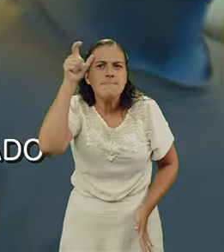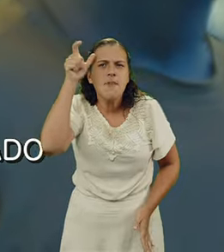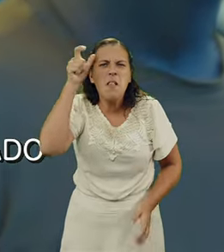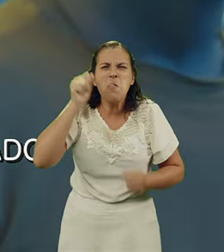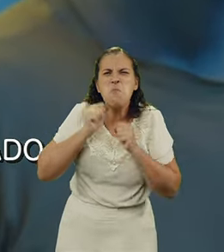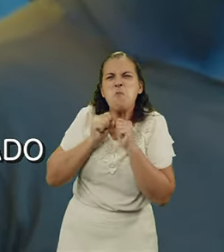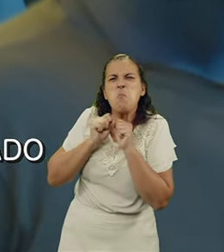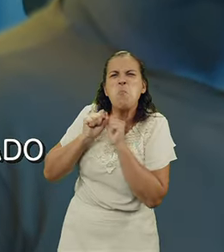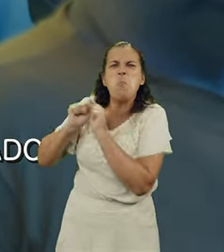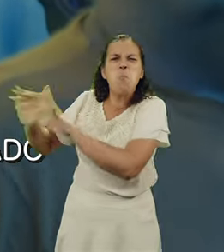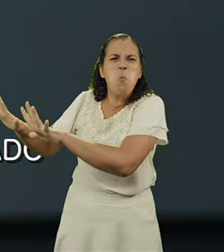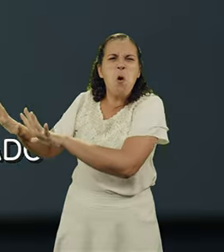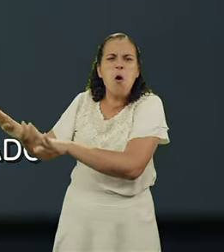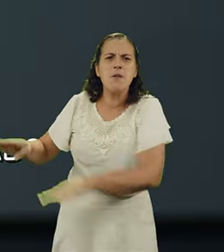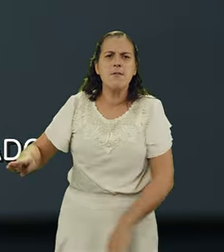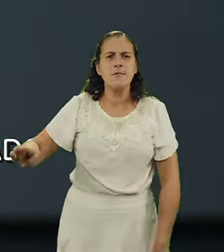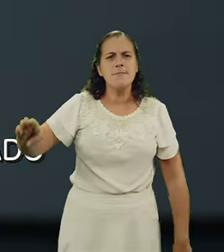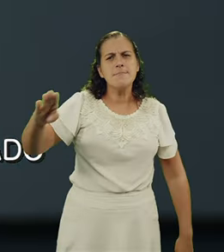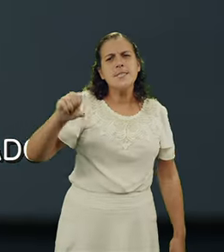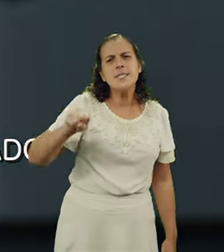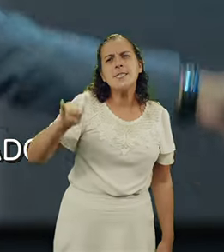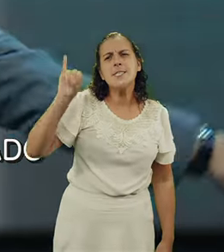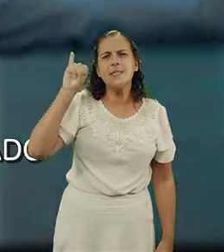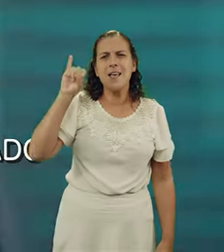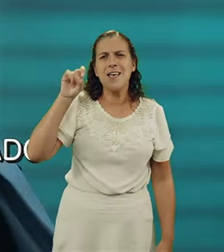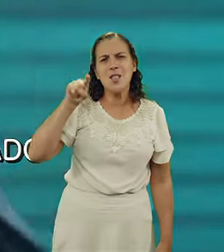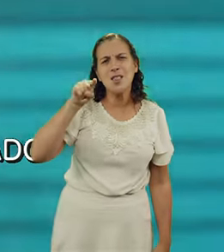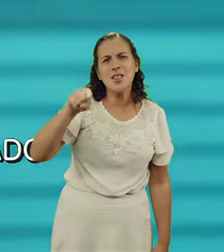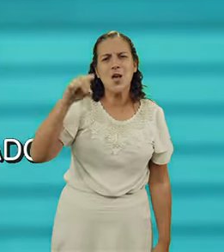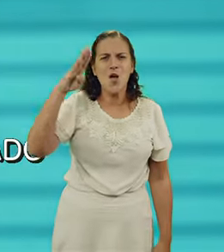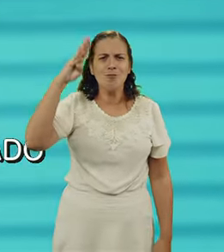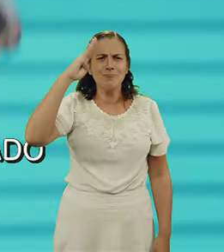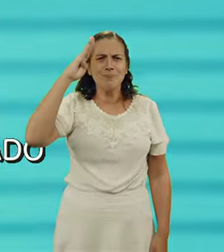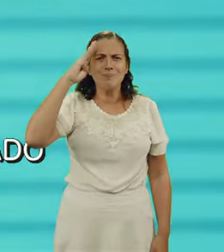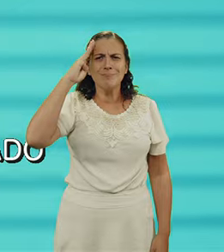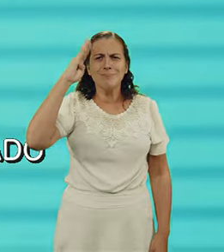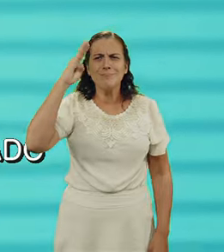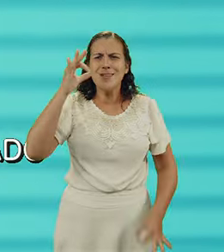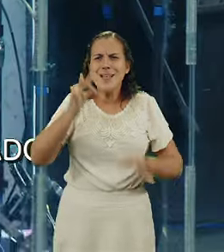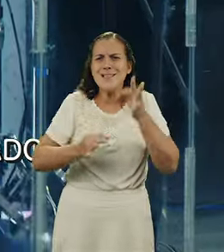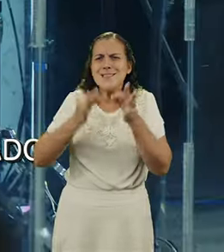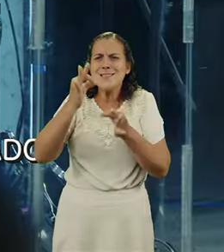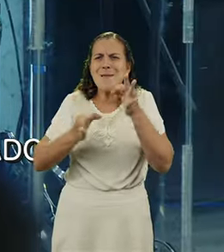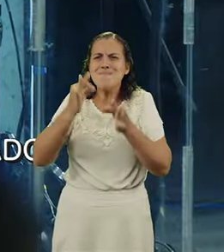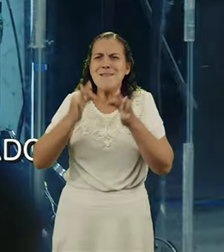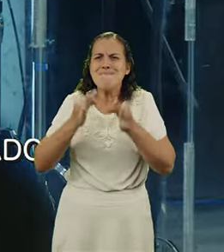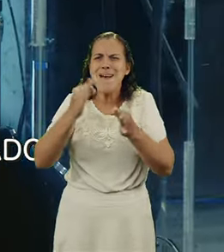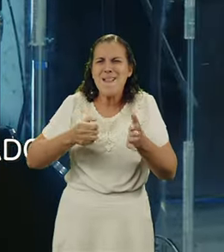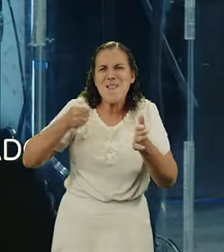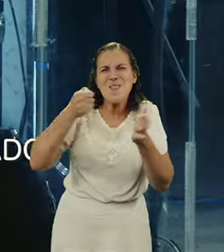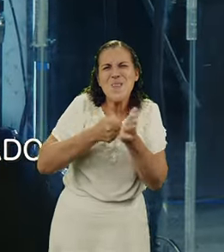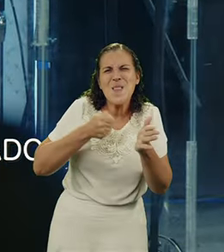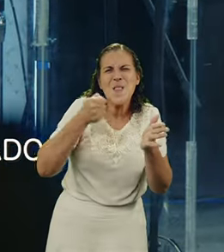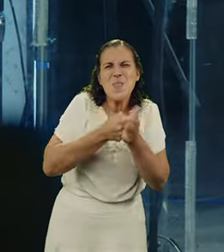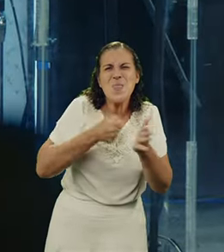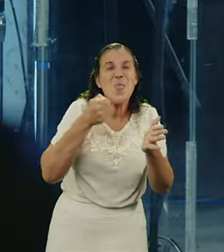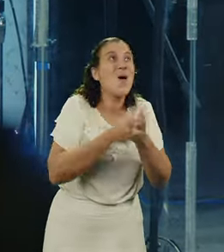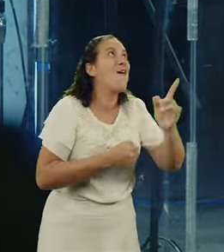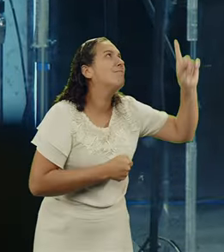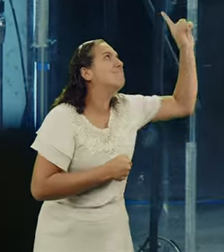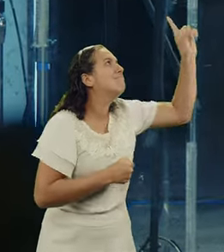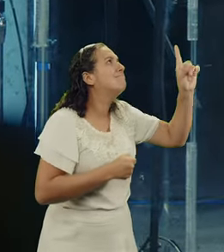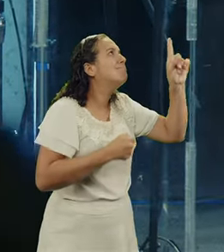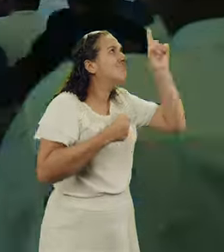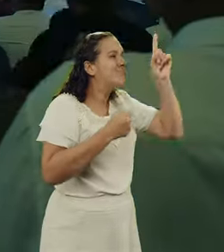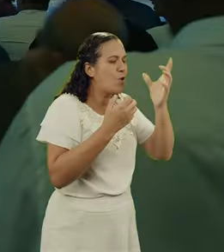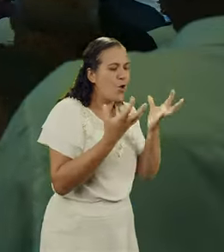um soldado, estejas bem armado com a Bíblia, preparado pra lutar. Você toca